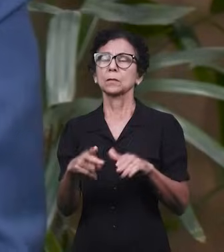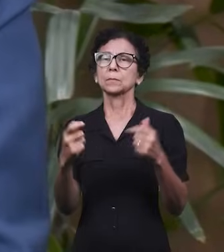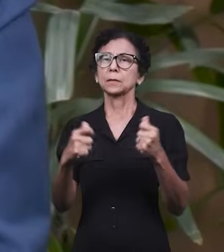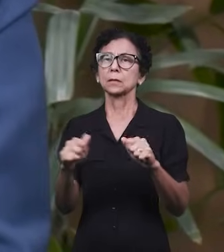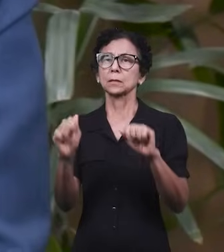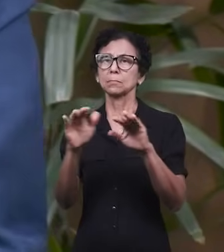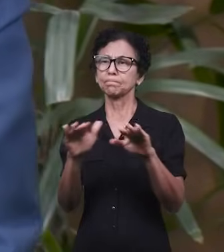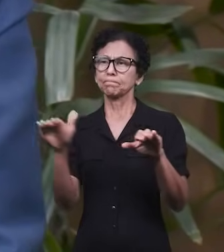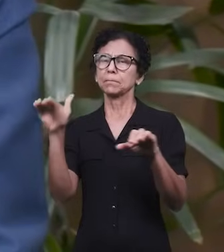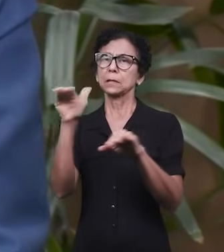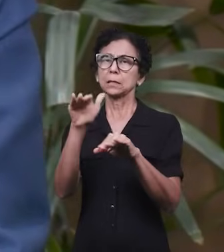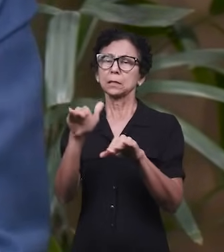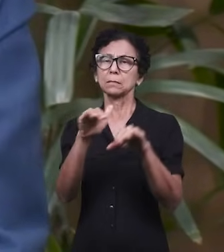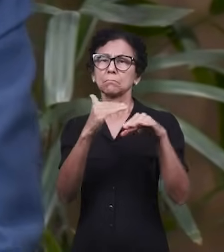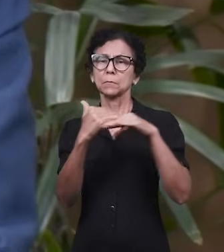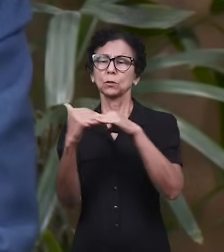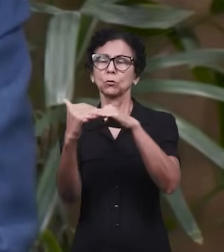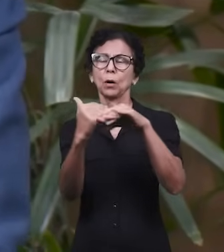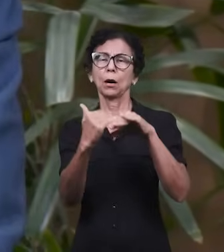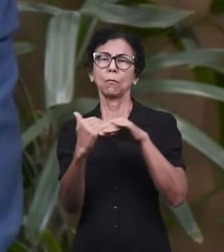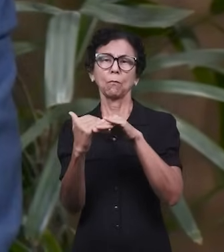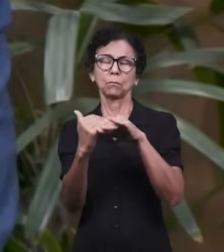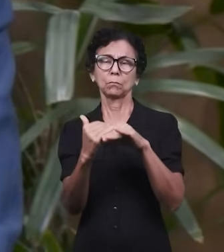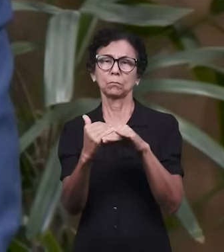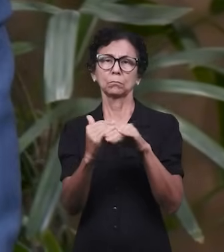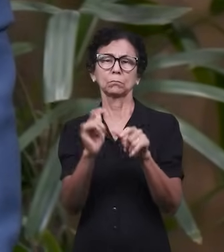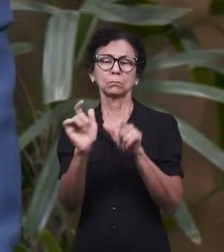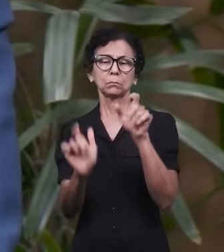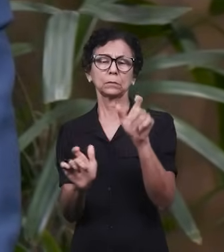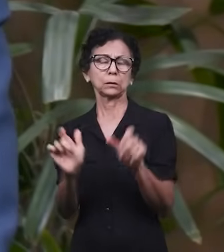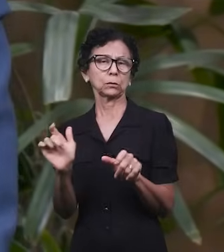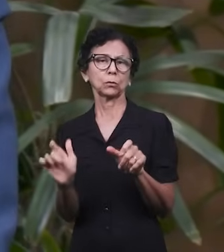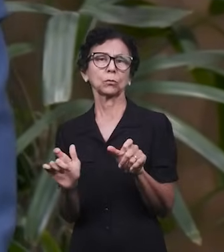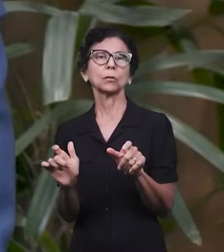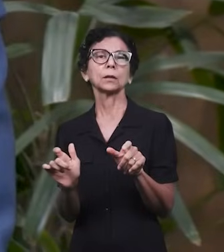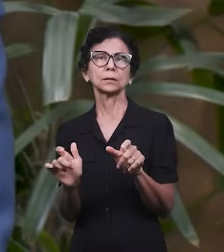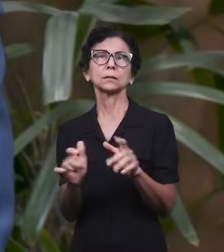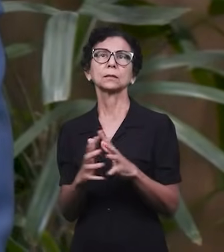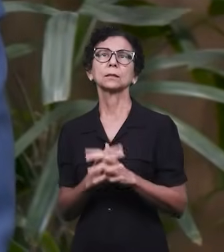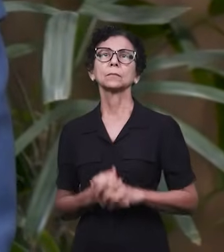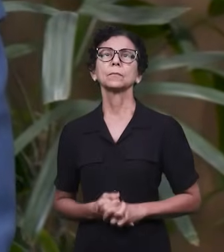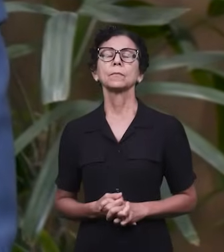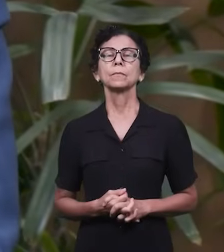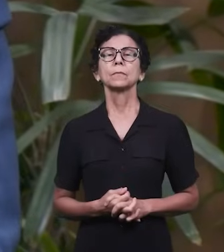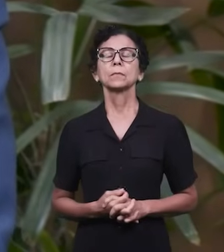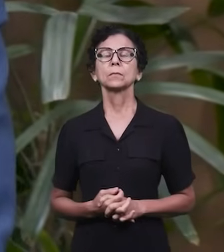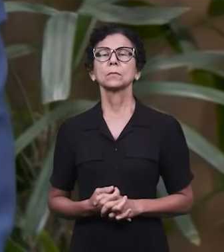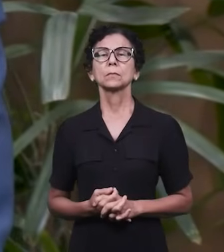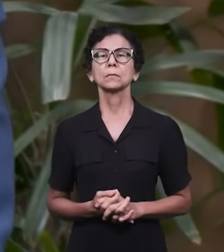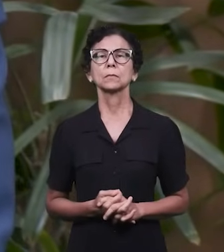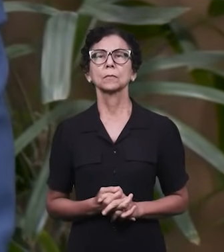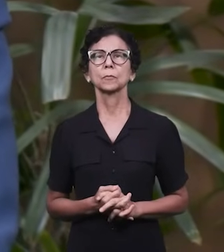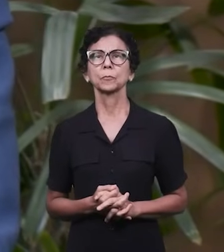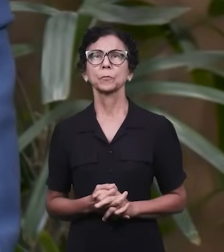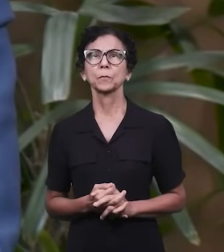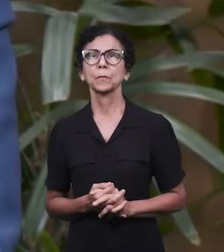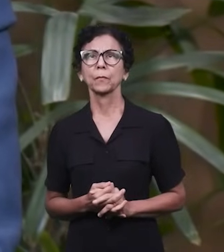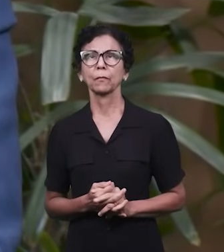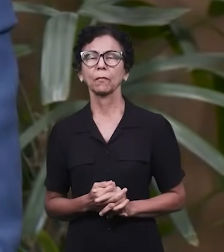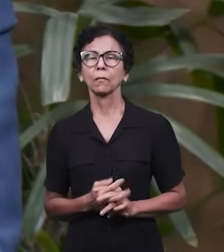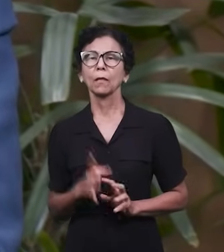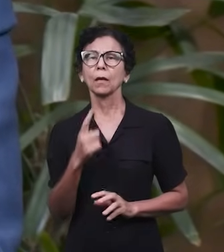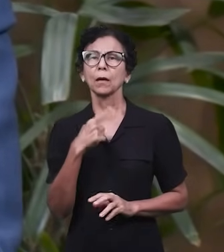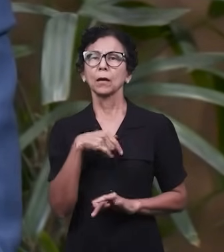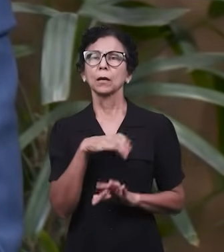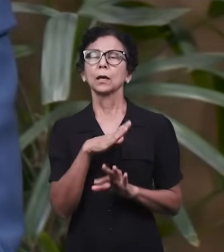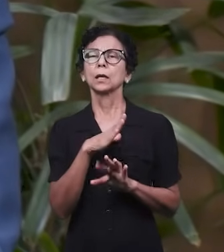precisamos de estar com o Senhor. Então, a hora de ir para o culto é a hora de ir para o culto. A hora de ir para o seminário é a hora de ir para o seminário. Você é do